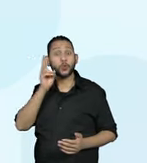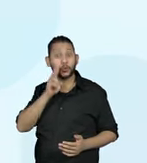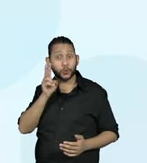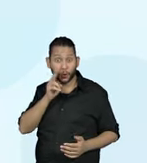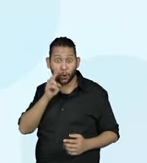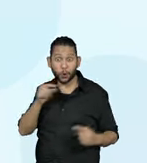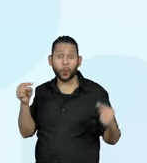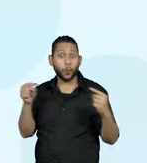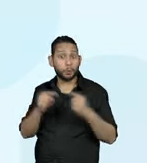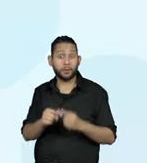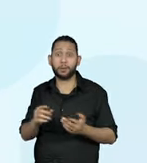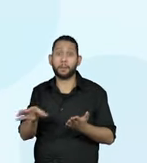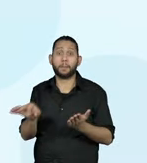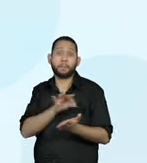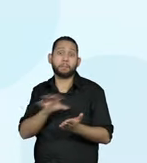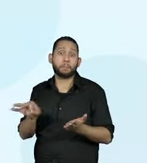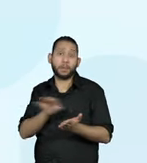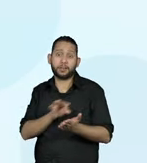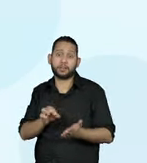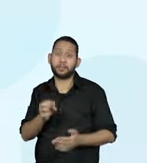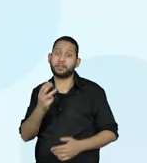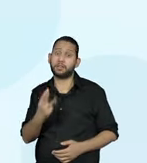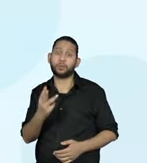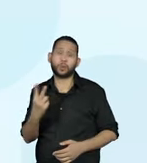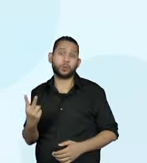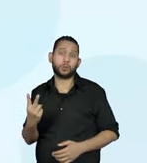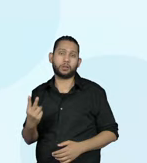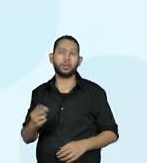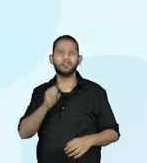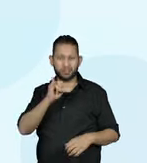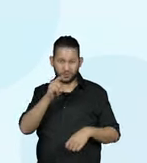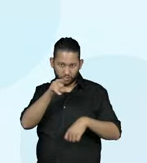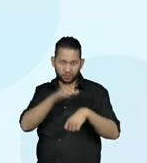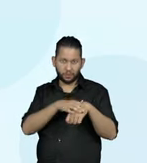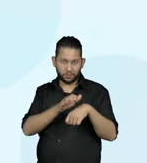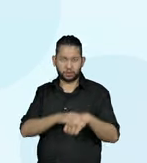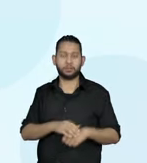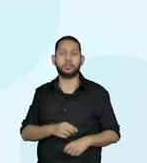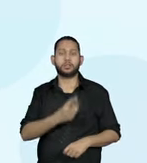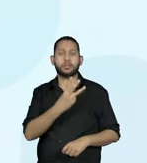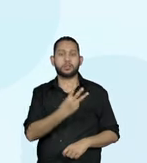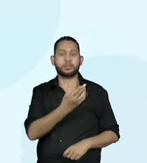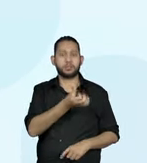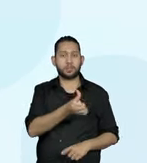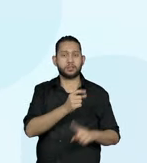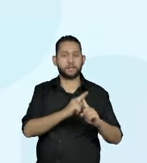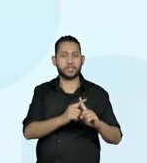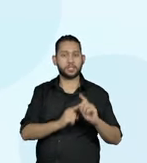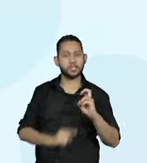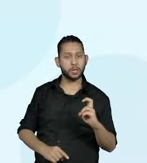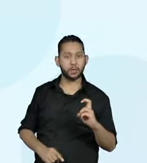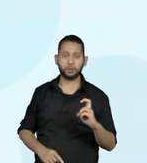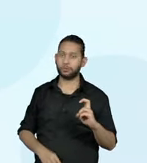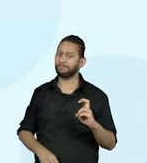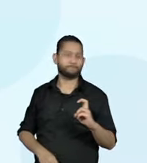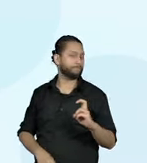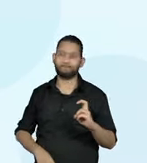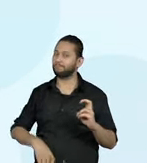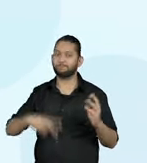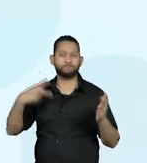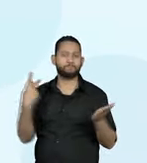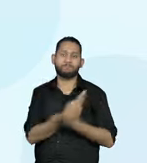vezes 5, infelizmente errou. Porque a história não é contada em todas as